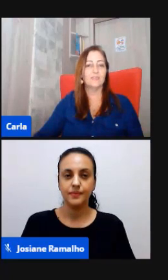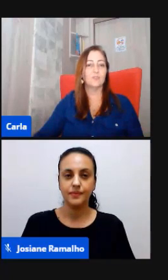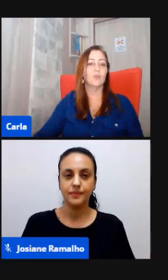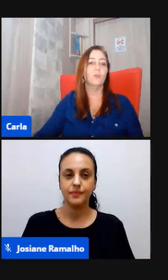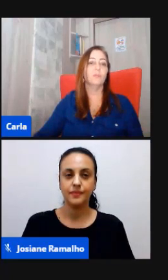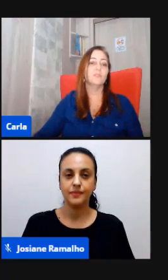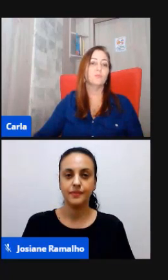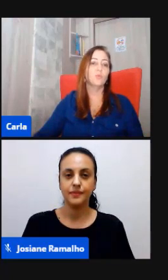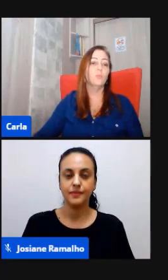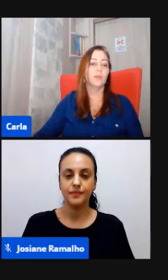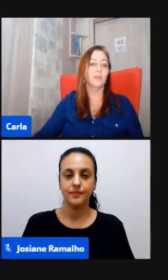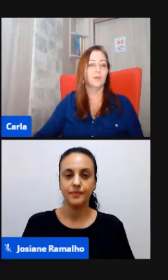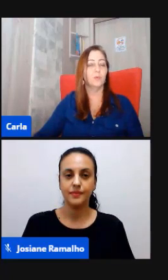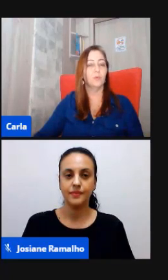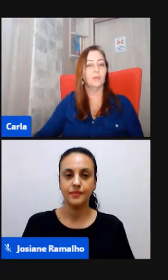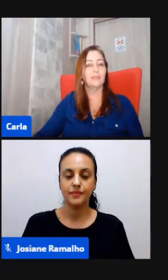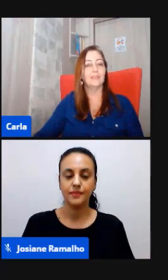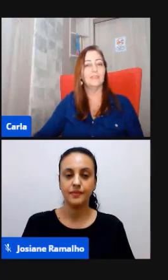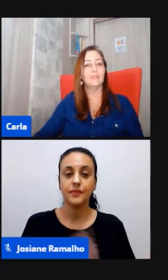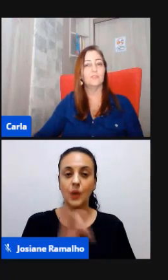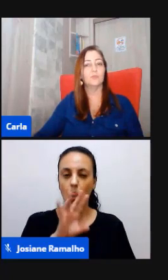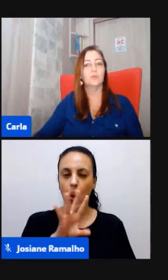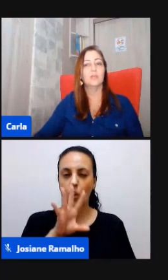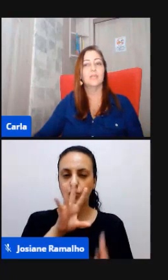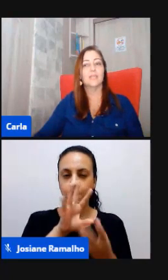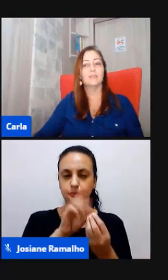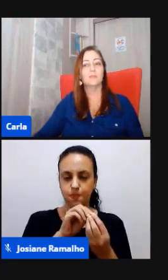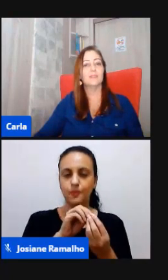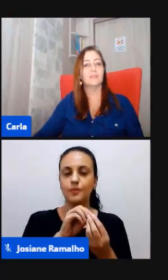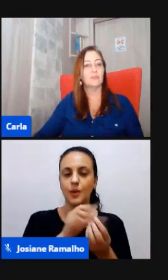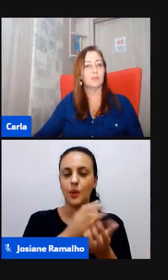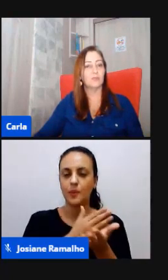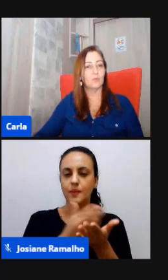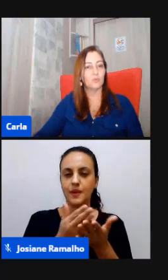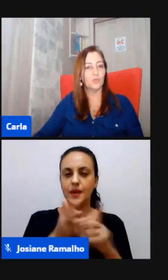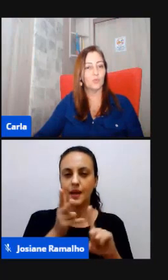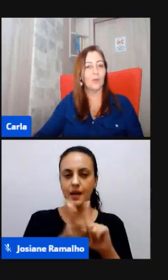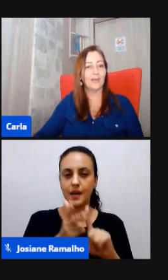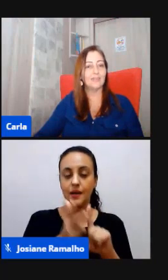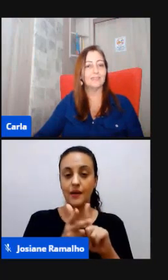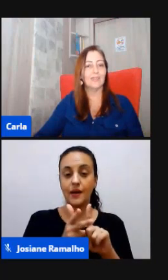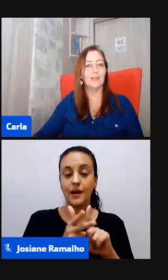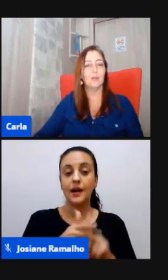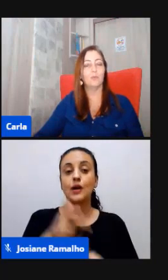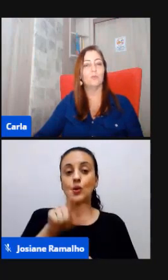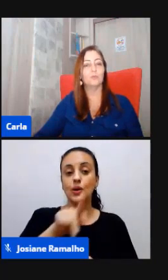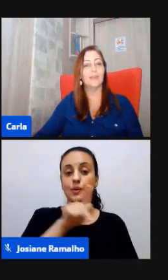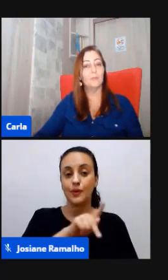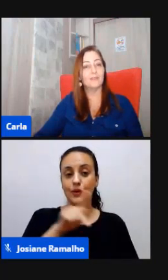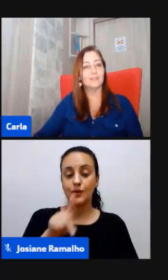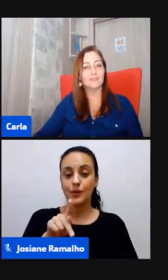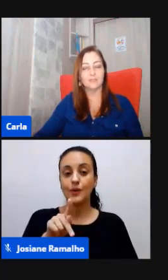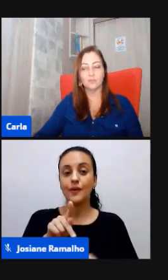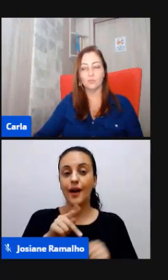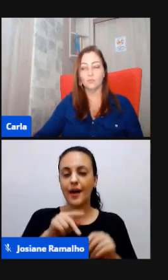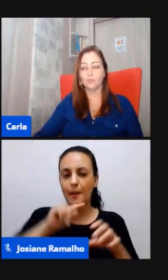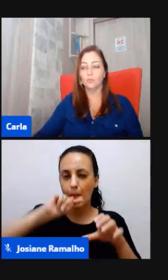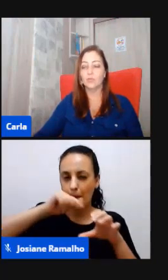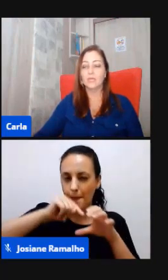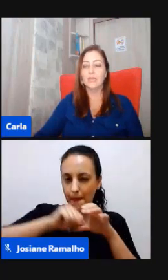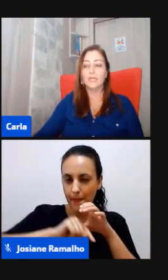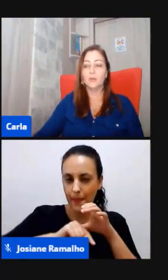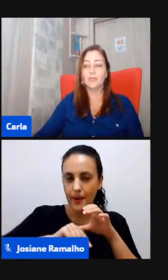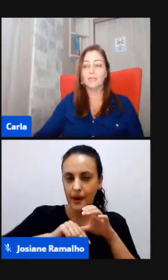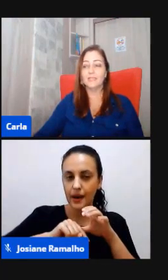Que eu estou fazendo só mesmo um preâmbulo para dar início, que as meninas agora vão continuar, tá? Aprofundar mais esse